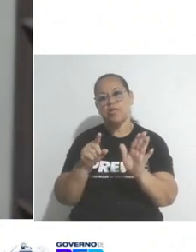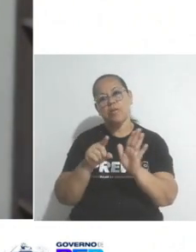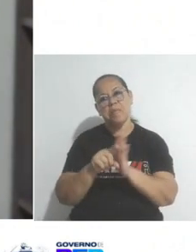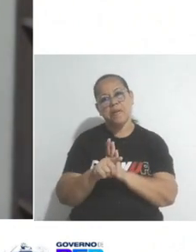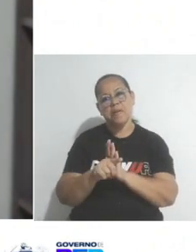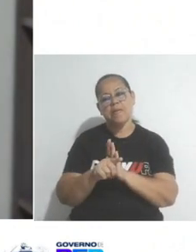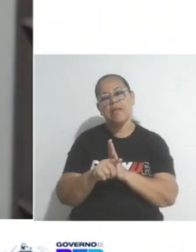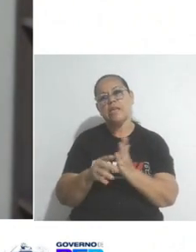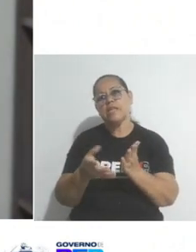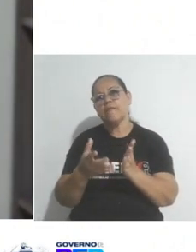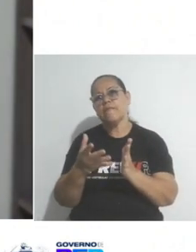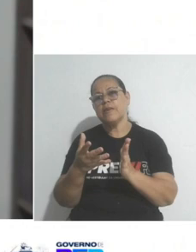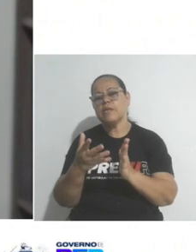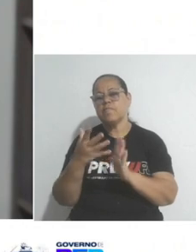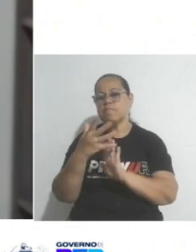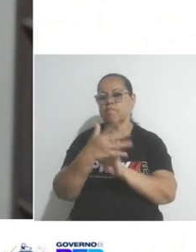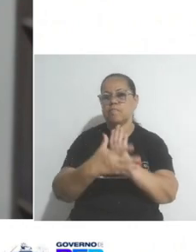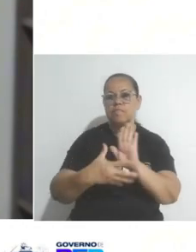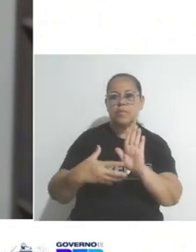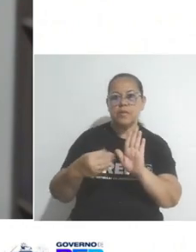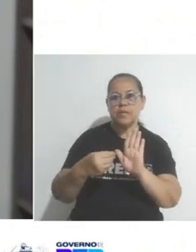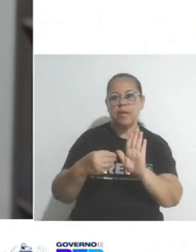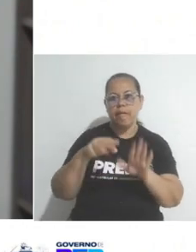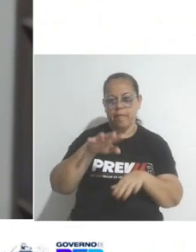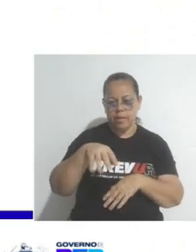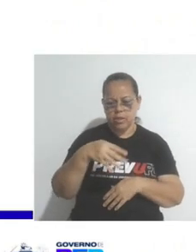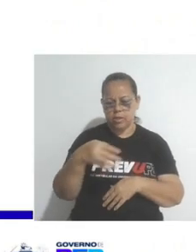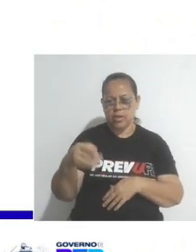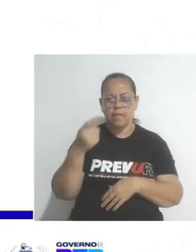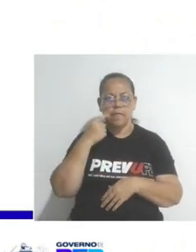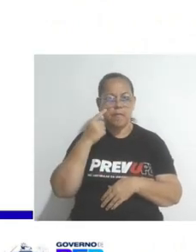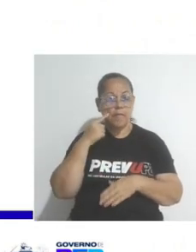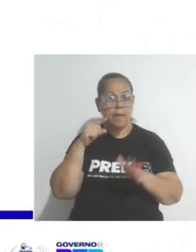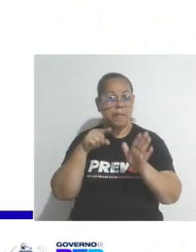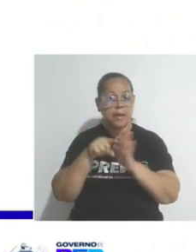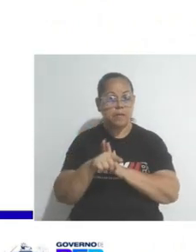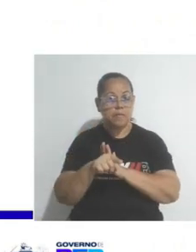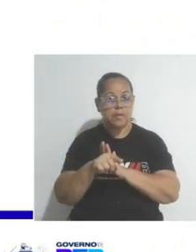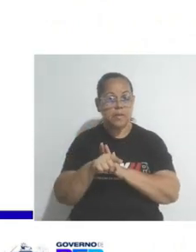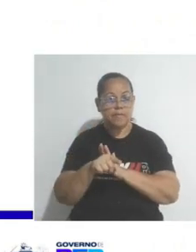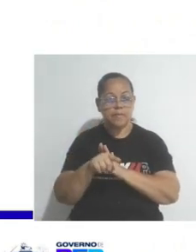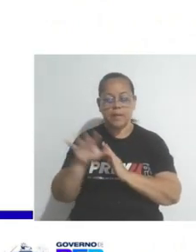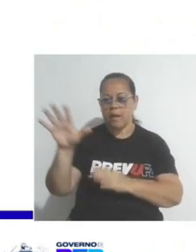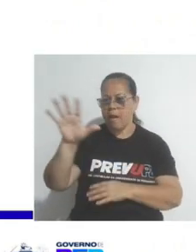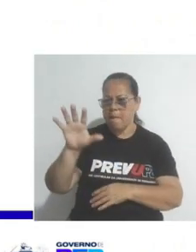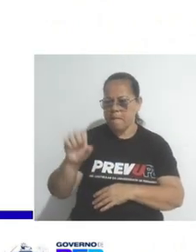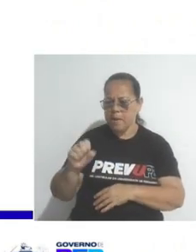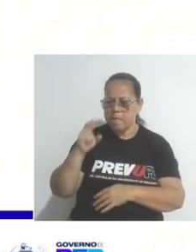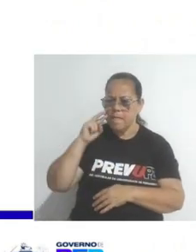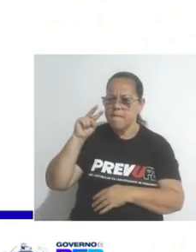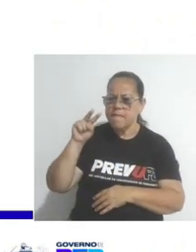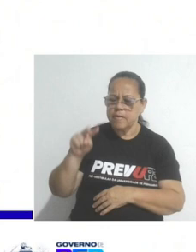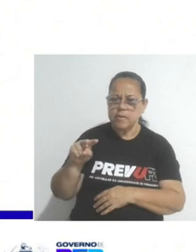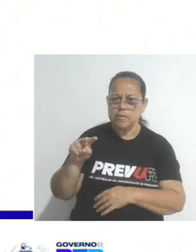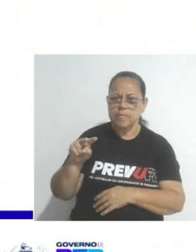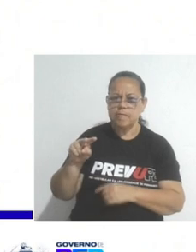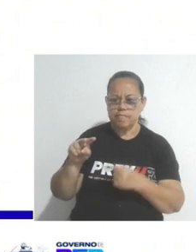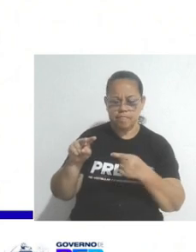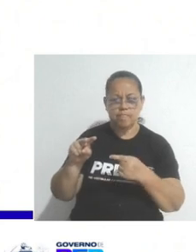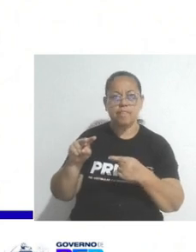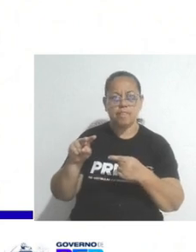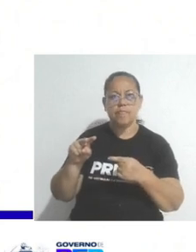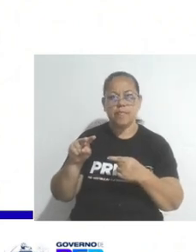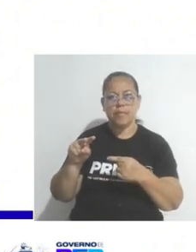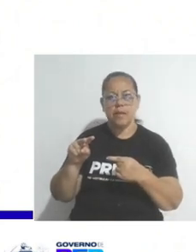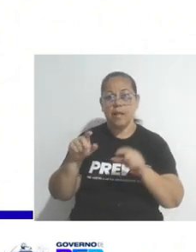vai abordar exatamente a escala vamos à questão observe o mapa abaixo e aí a gente tem o mapa e